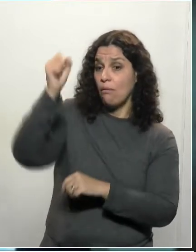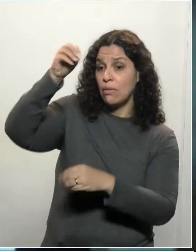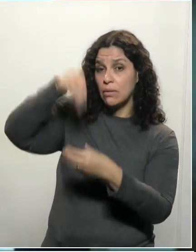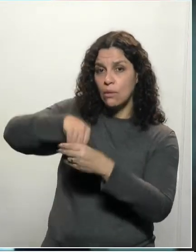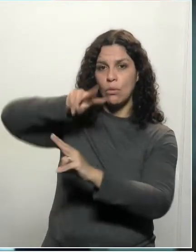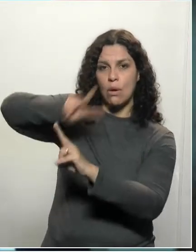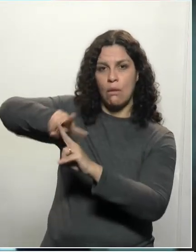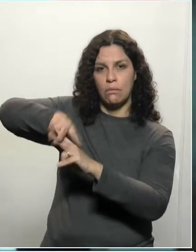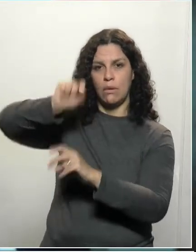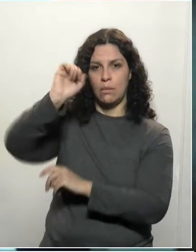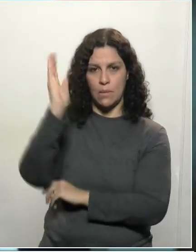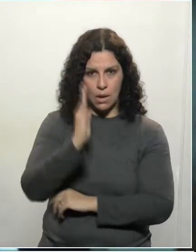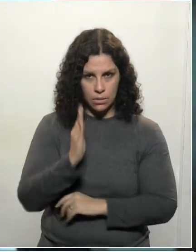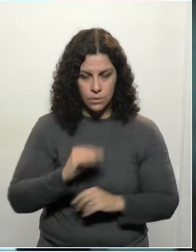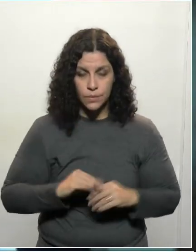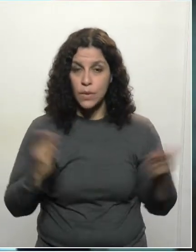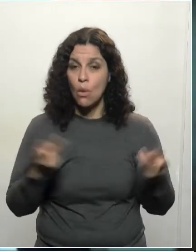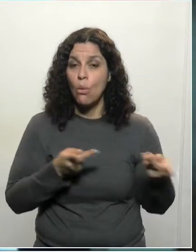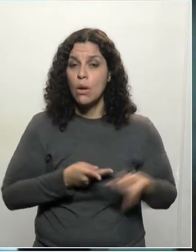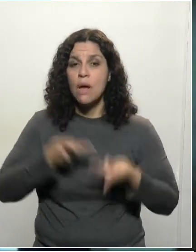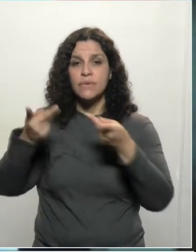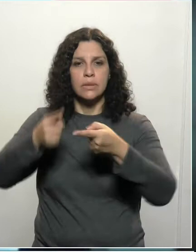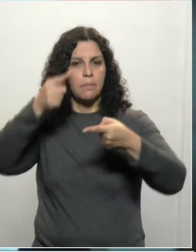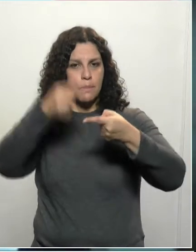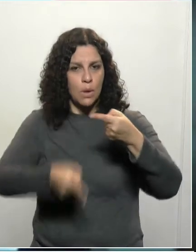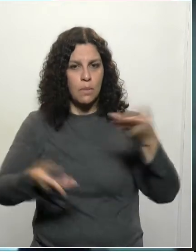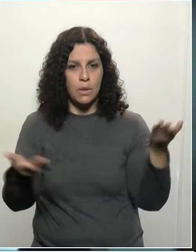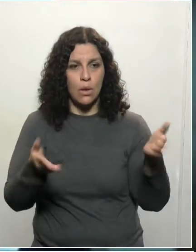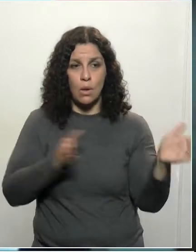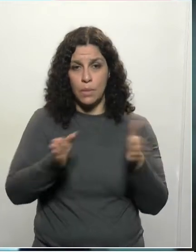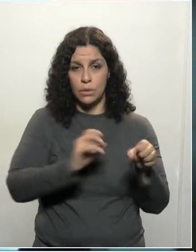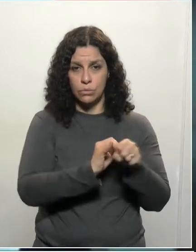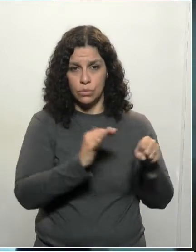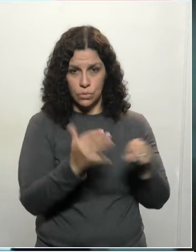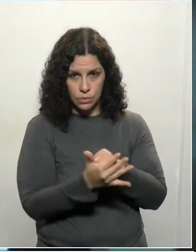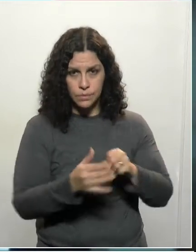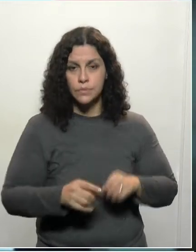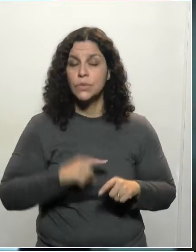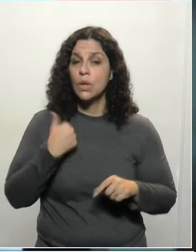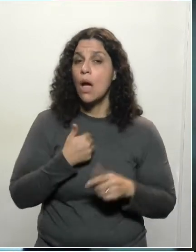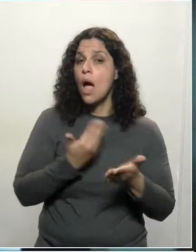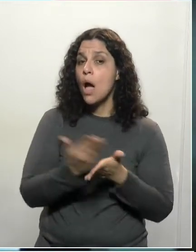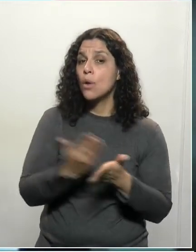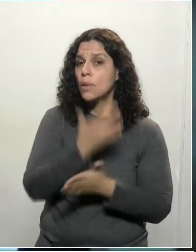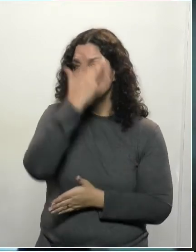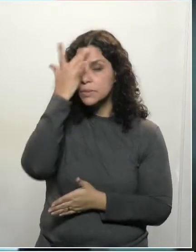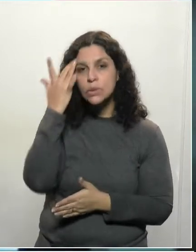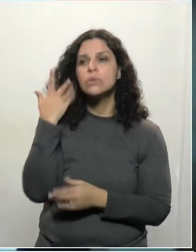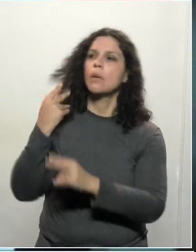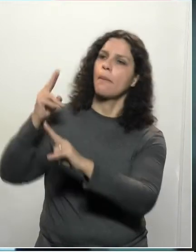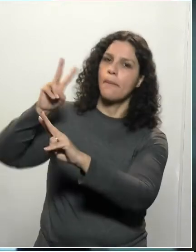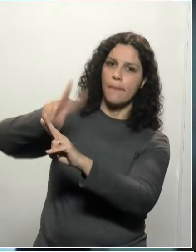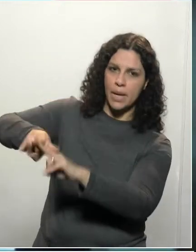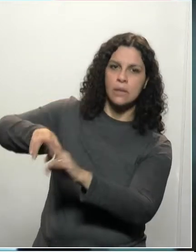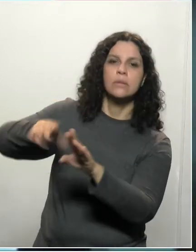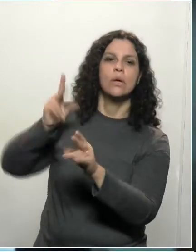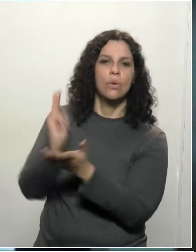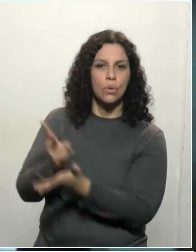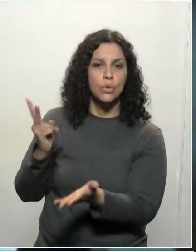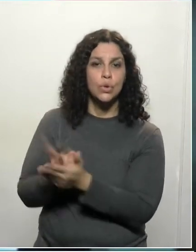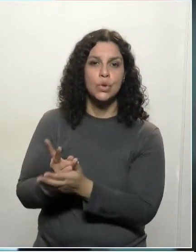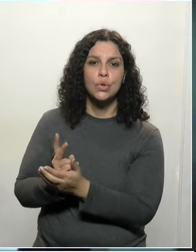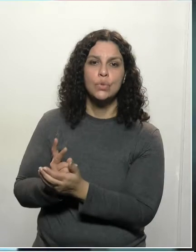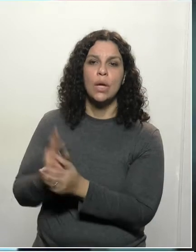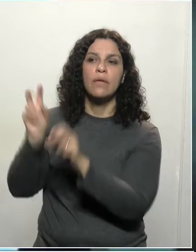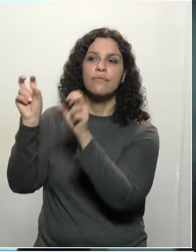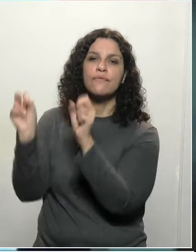presídios do país. Embora as visitas tenham sido proibidas durante a pandemia, pessoas continuam sendo presas e trazendo o vírus para